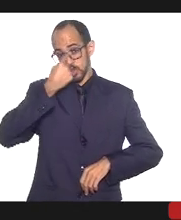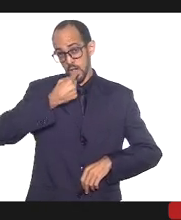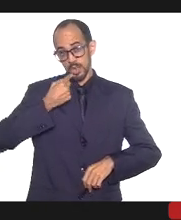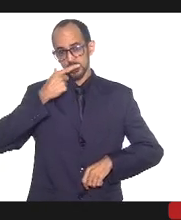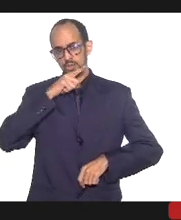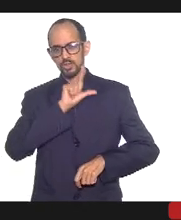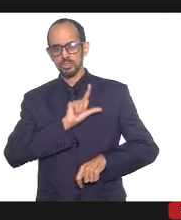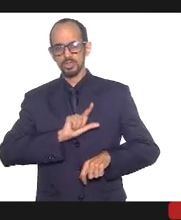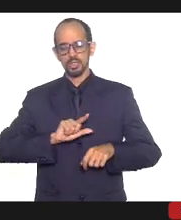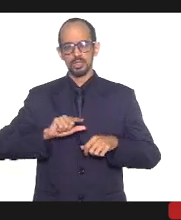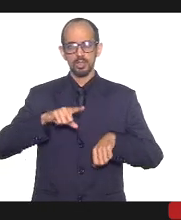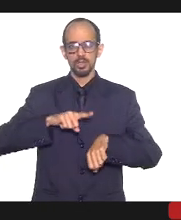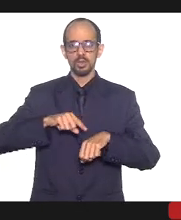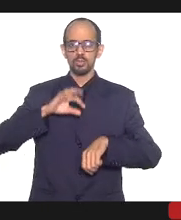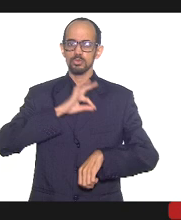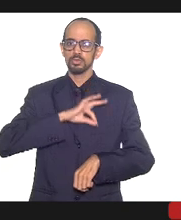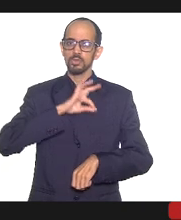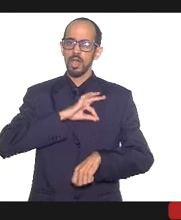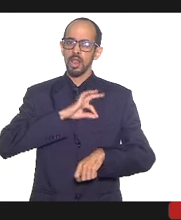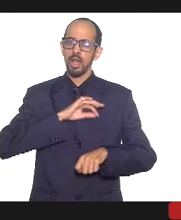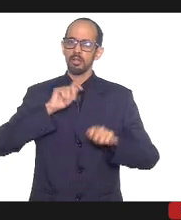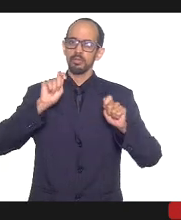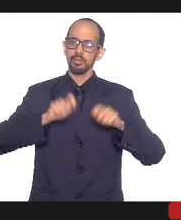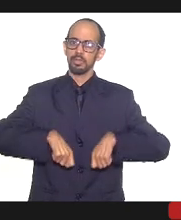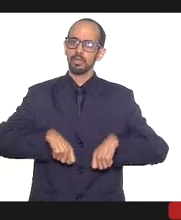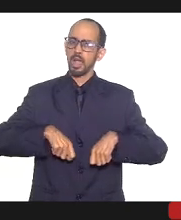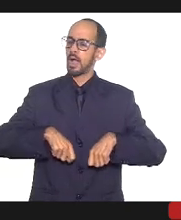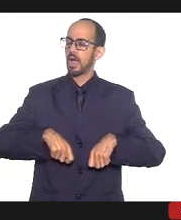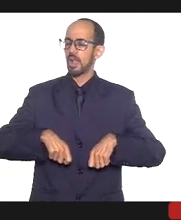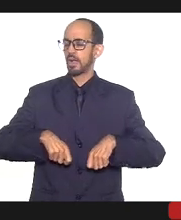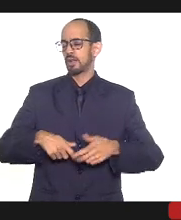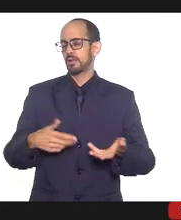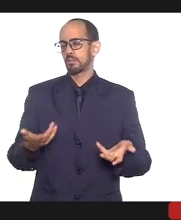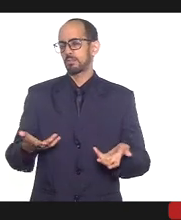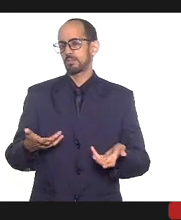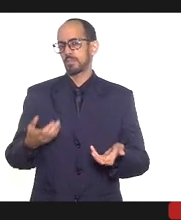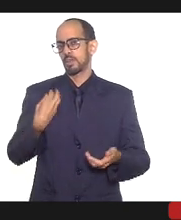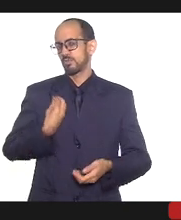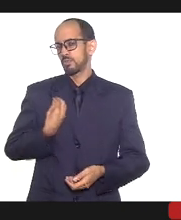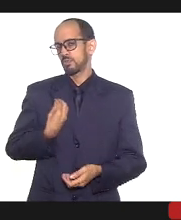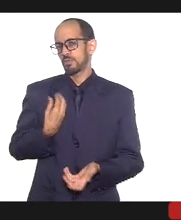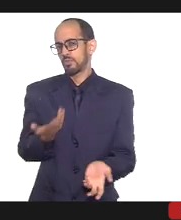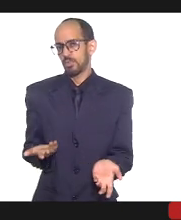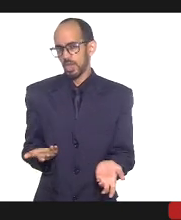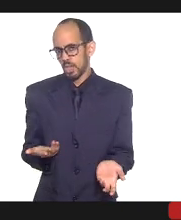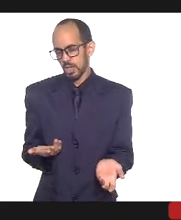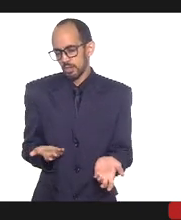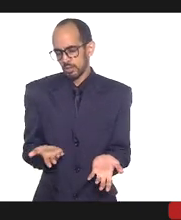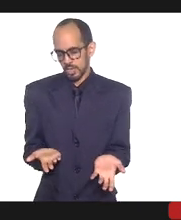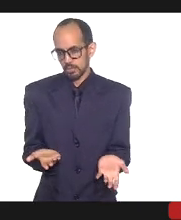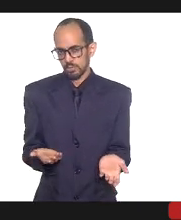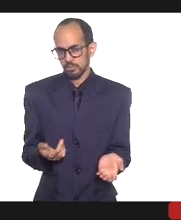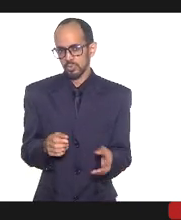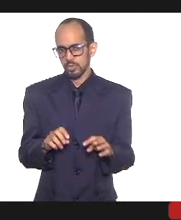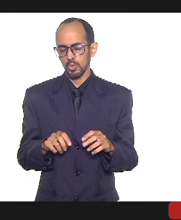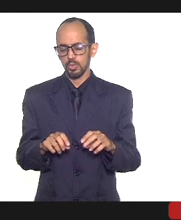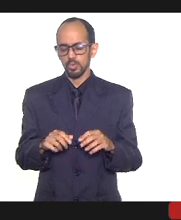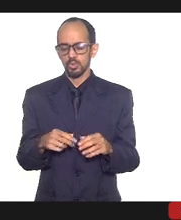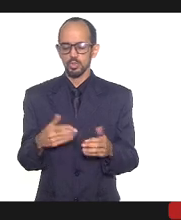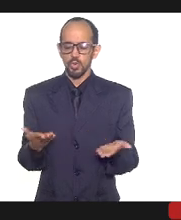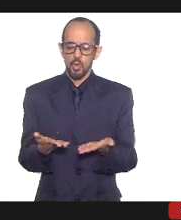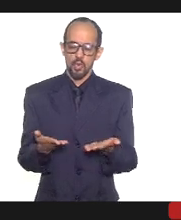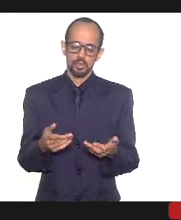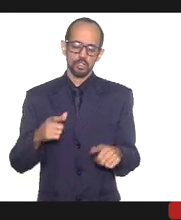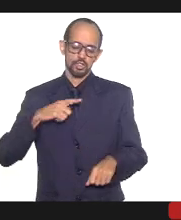um salário que seja compatível com o que se, com, com o que é imposto, né, hoje em